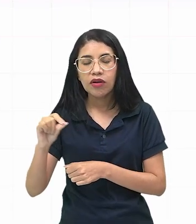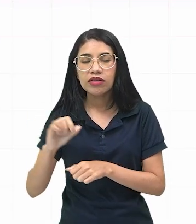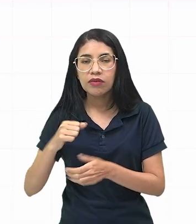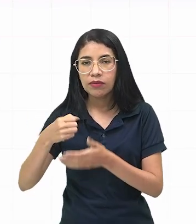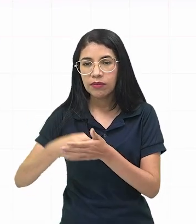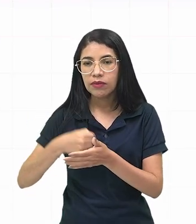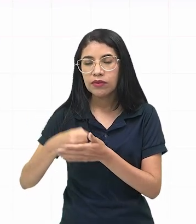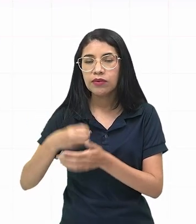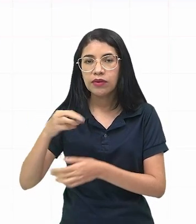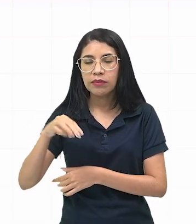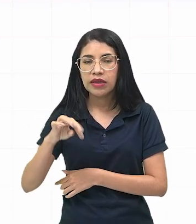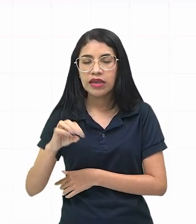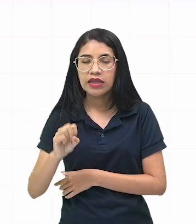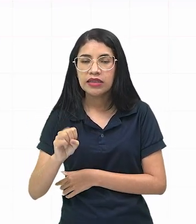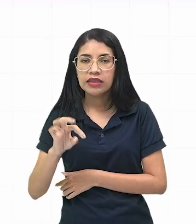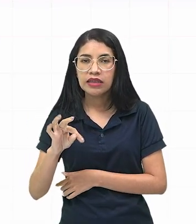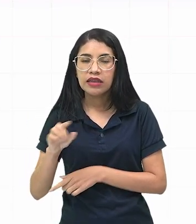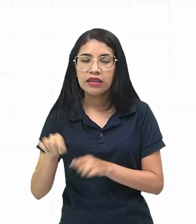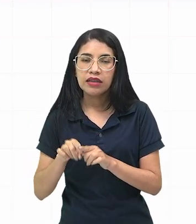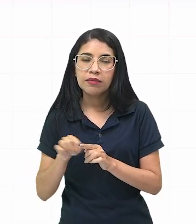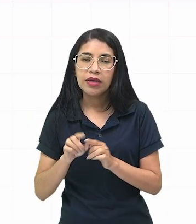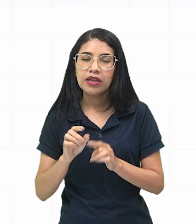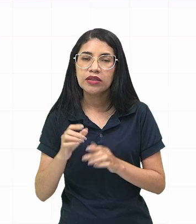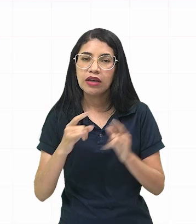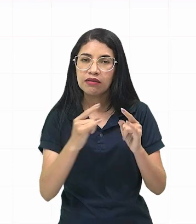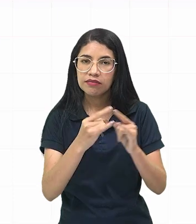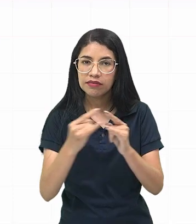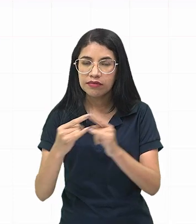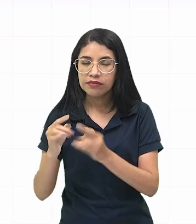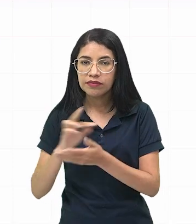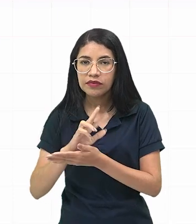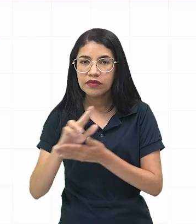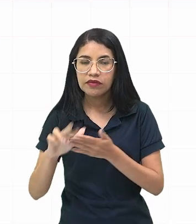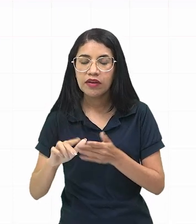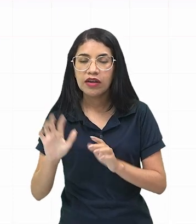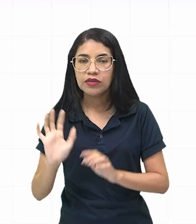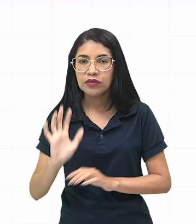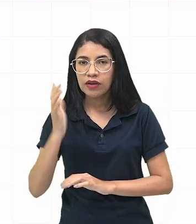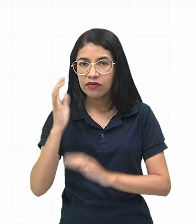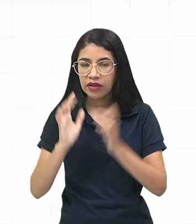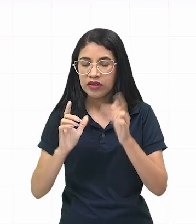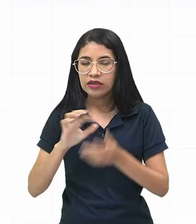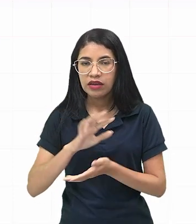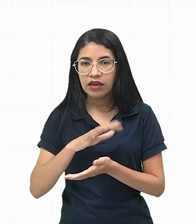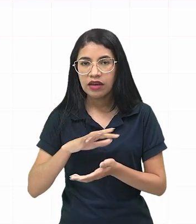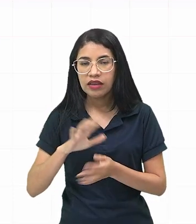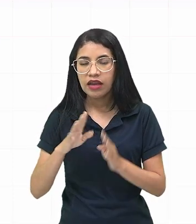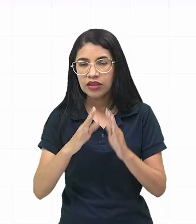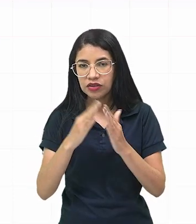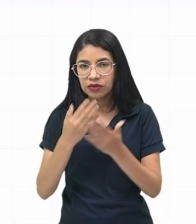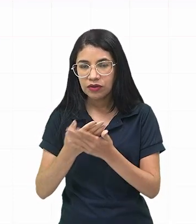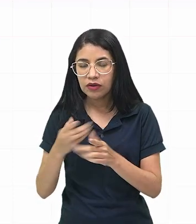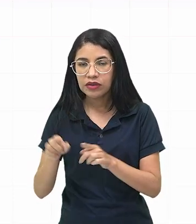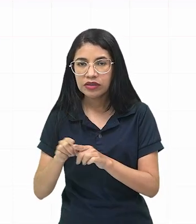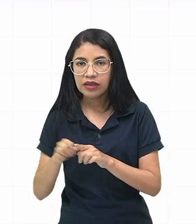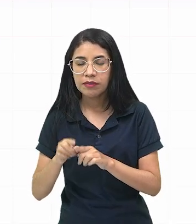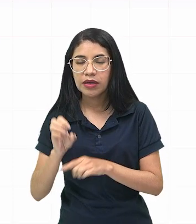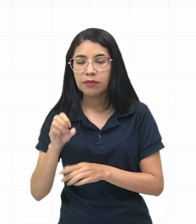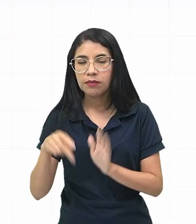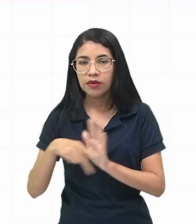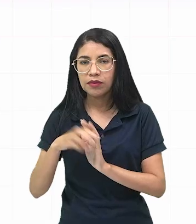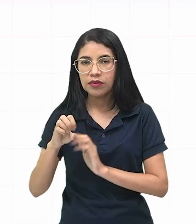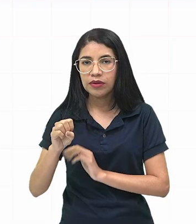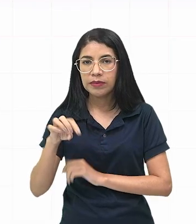MST com as ocupações, né, os acampamentos, os eventos de maneira geral, as escolas também do